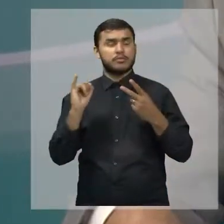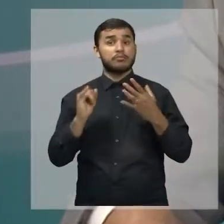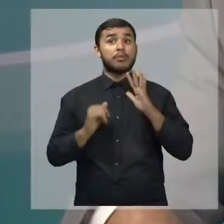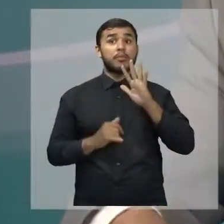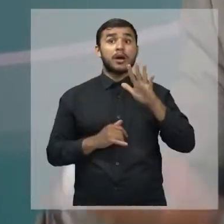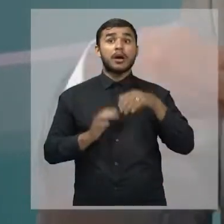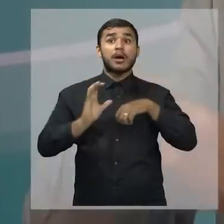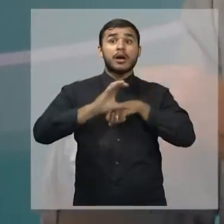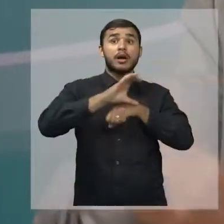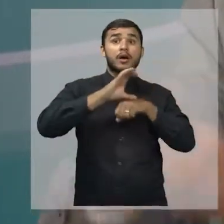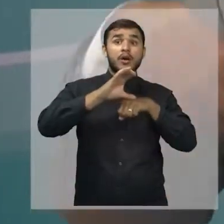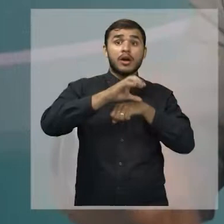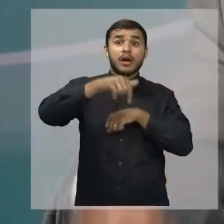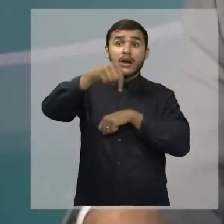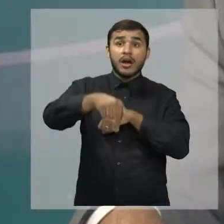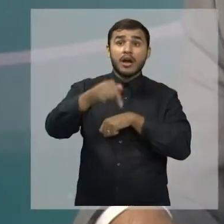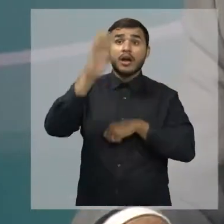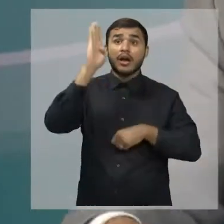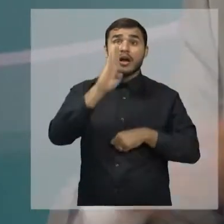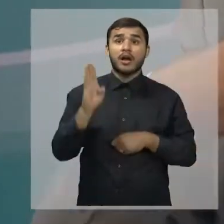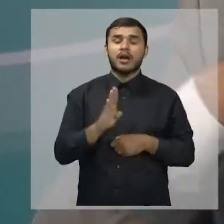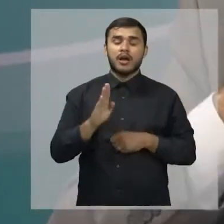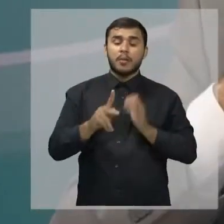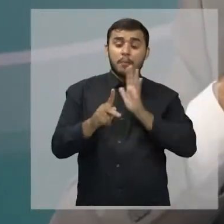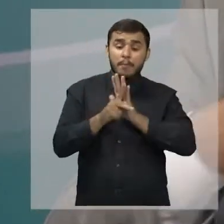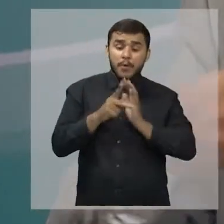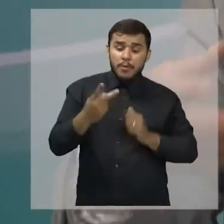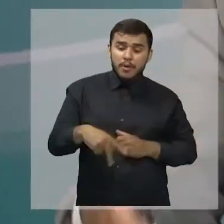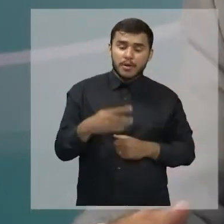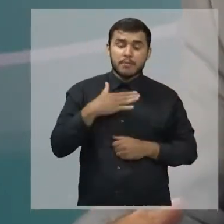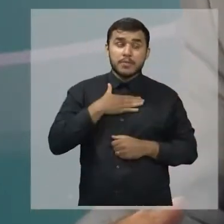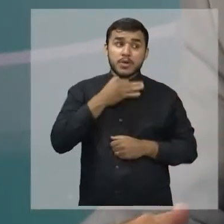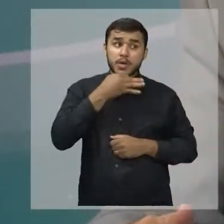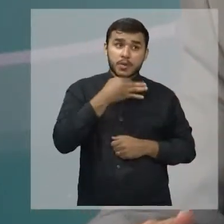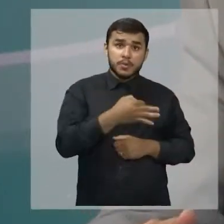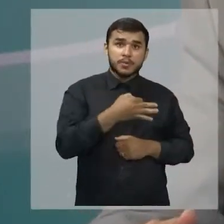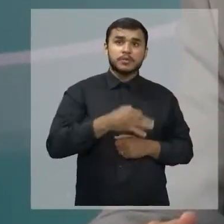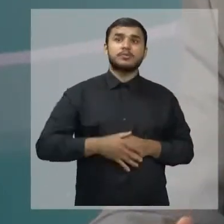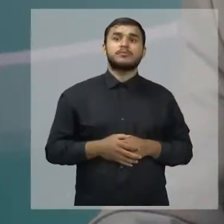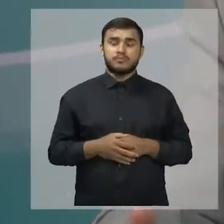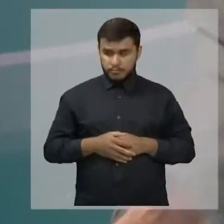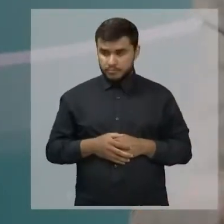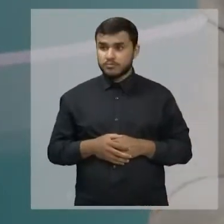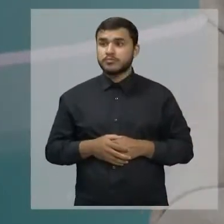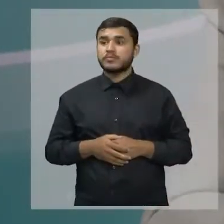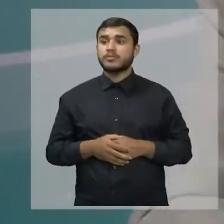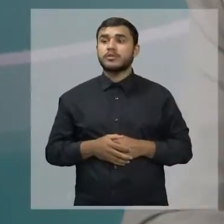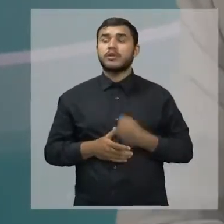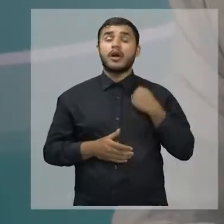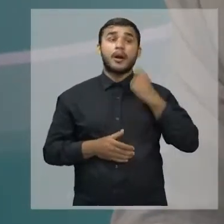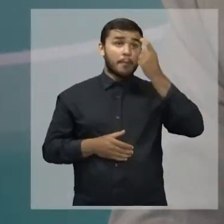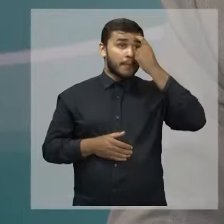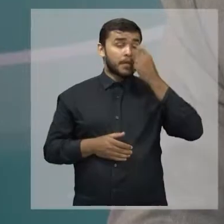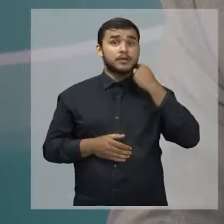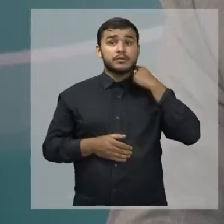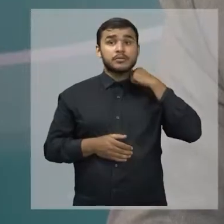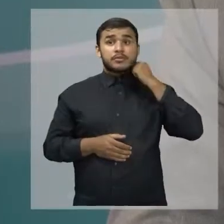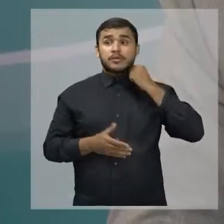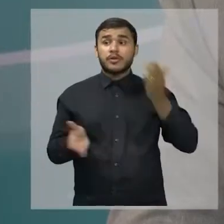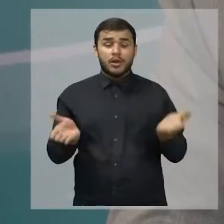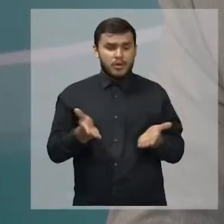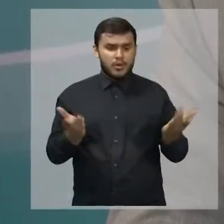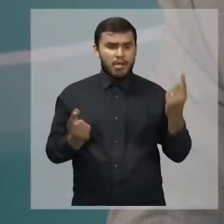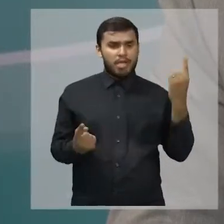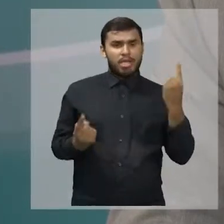é a nossa. A interpretação da nossa Constituição. A minha interpretação é esta interpretação. O problema é que hoje a gente está num fla-flu. Ele